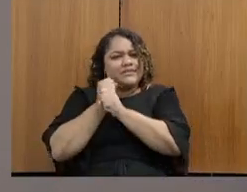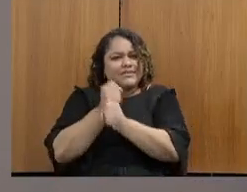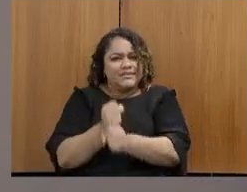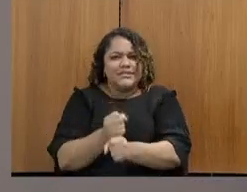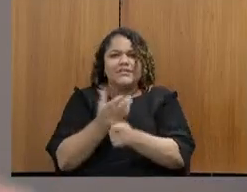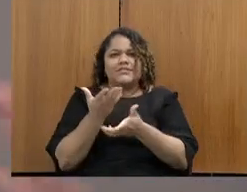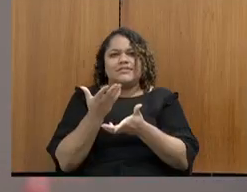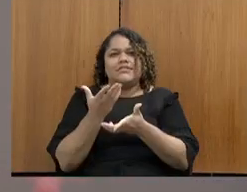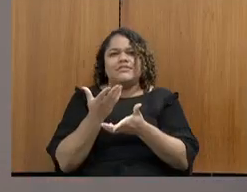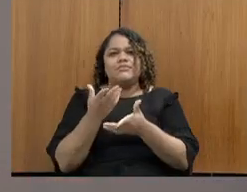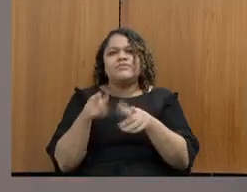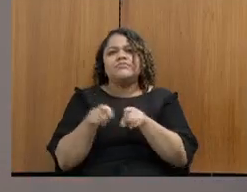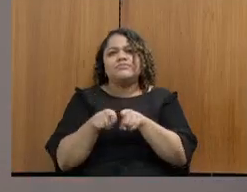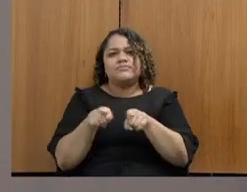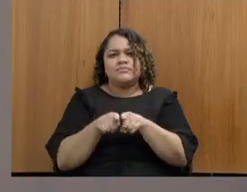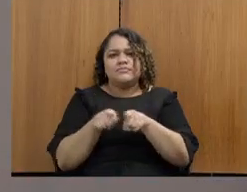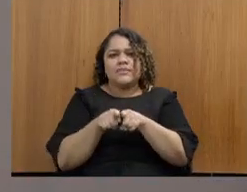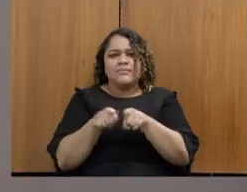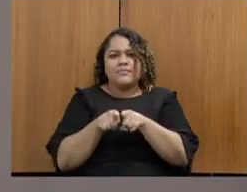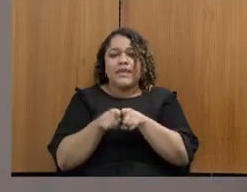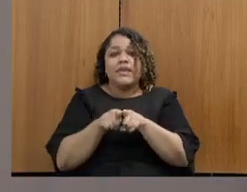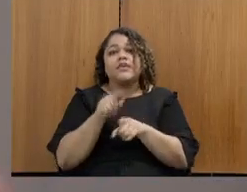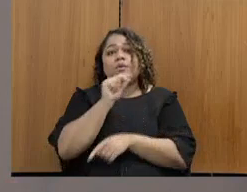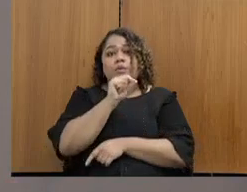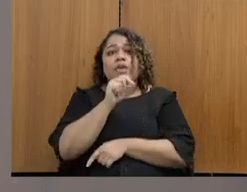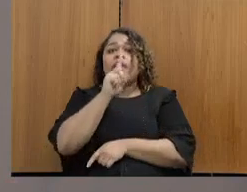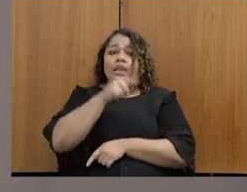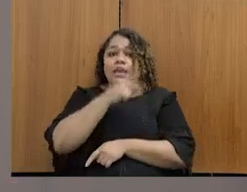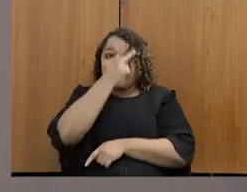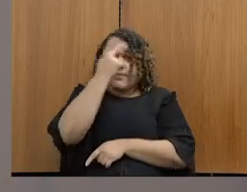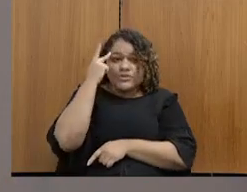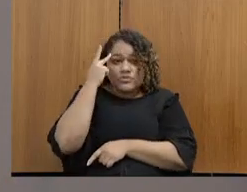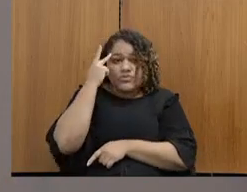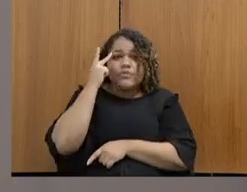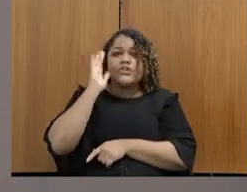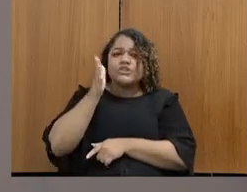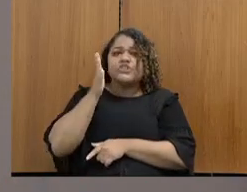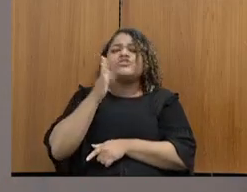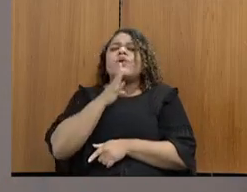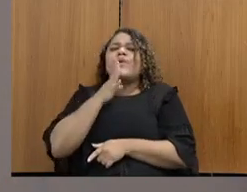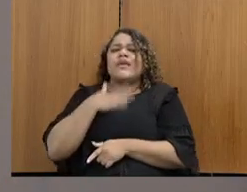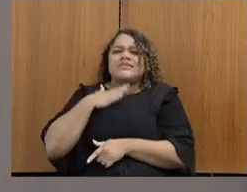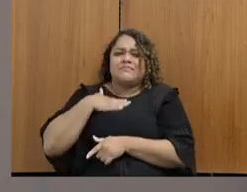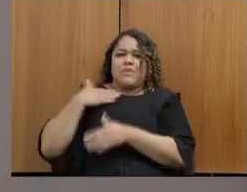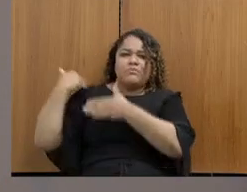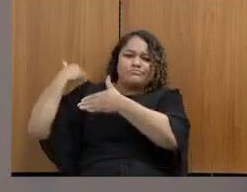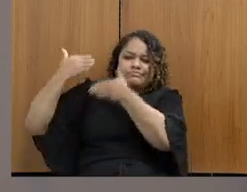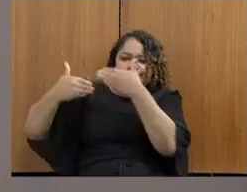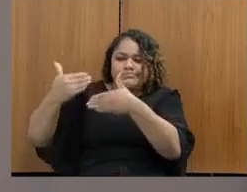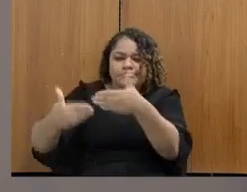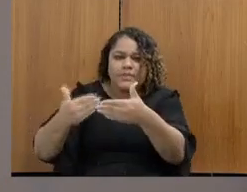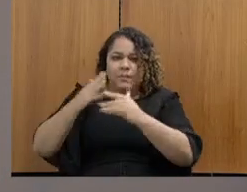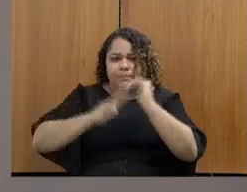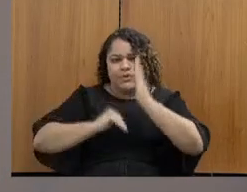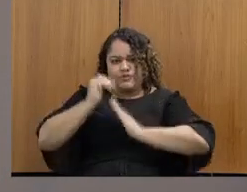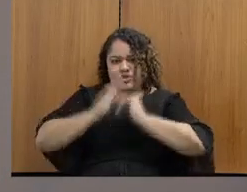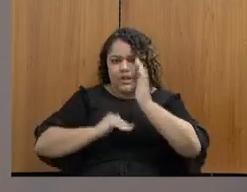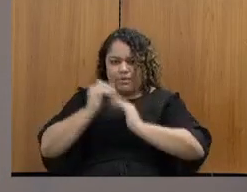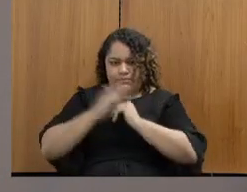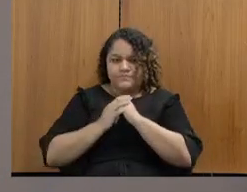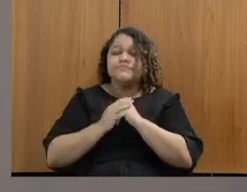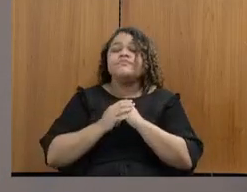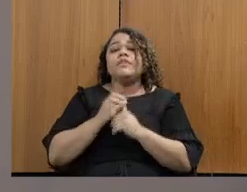né por serem pessoas que conhecem a minha trajetória profissional e a gente tem um cuidado muito grande né para que esse